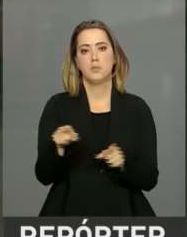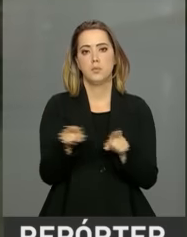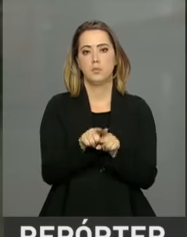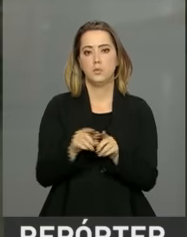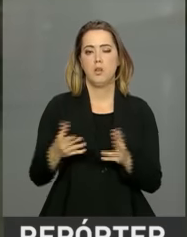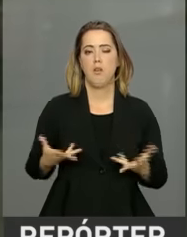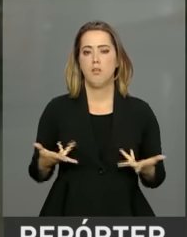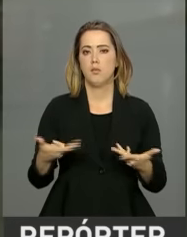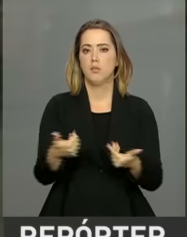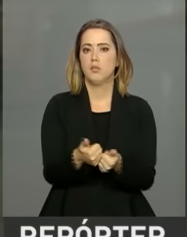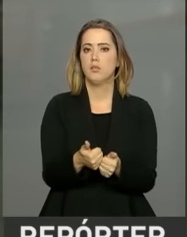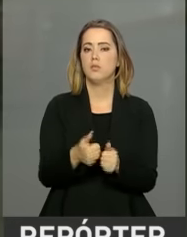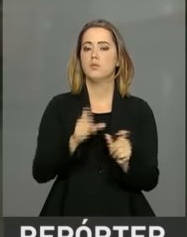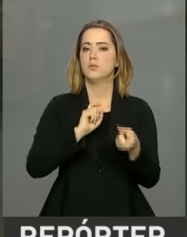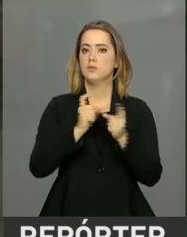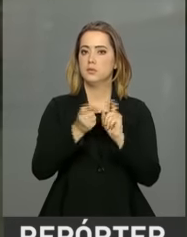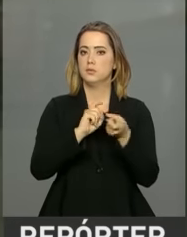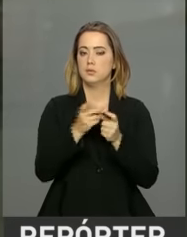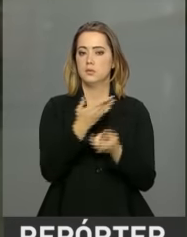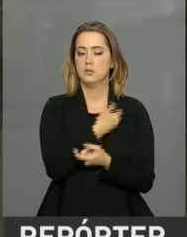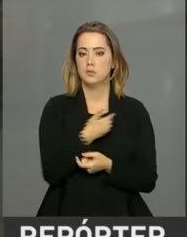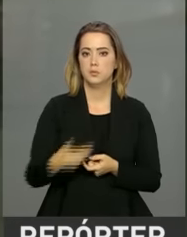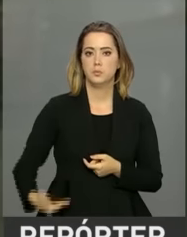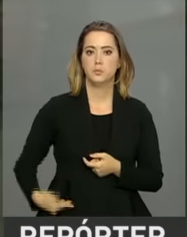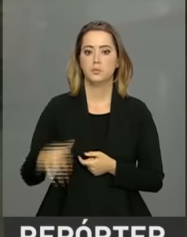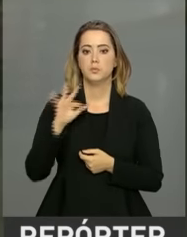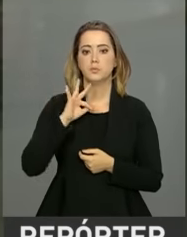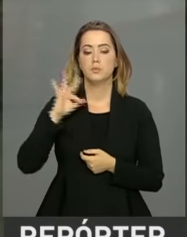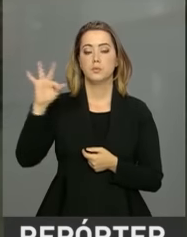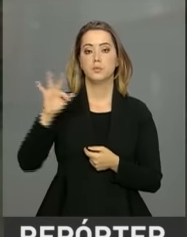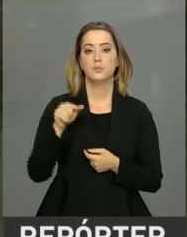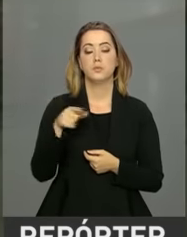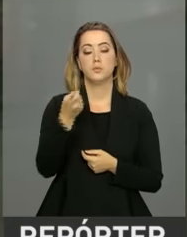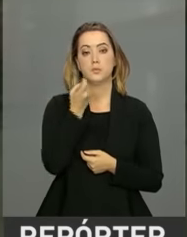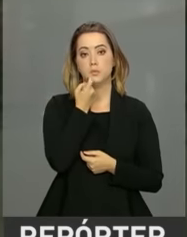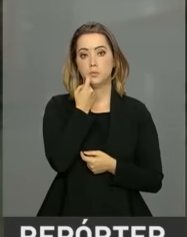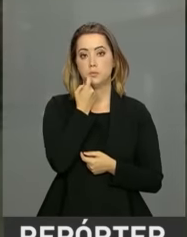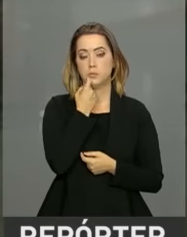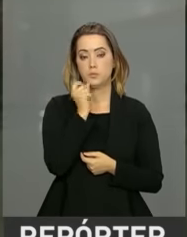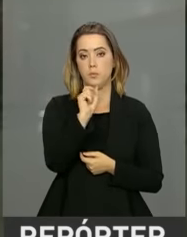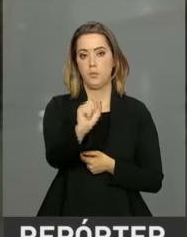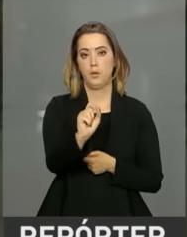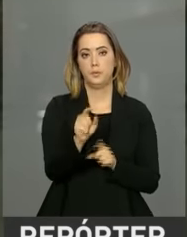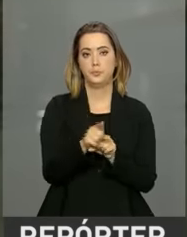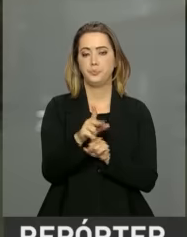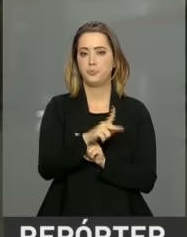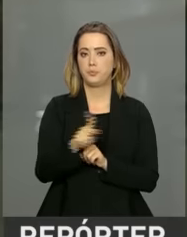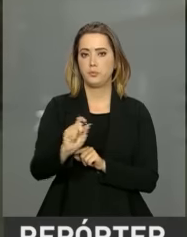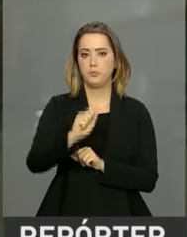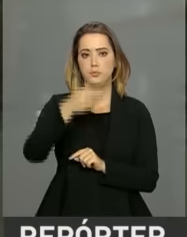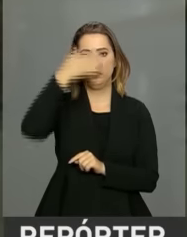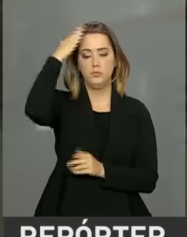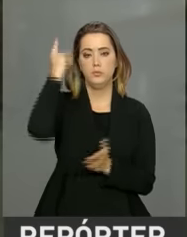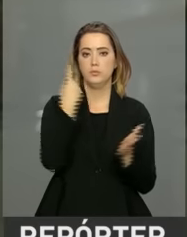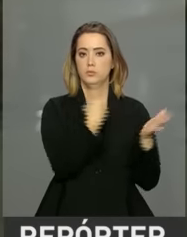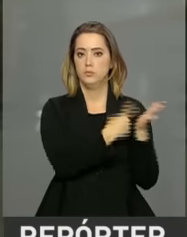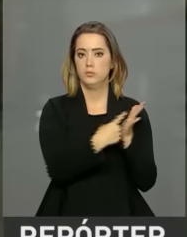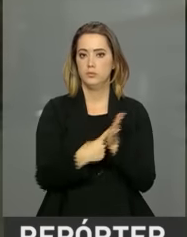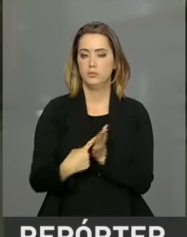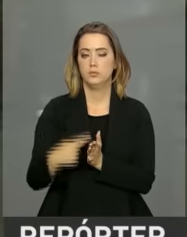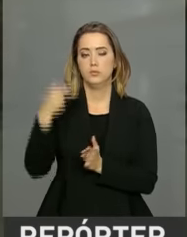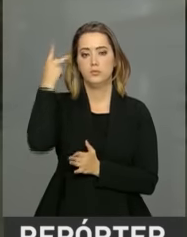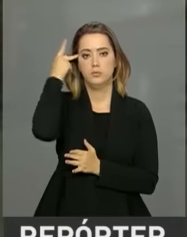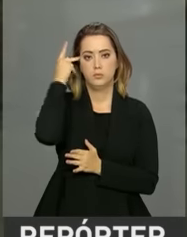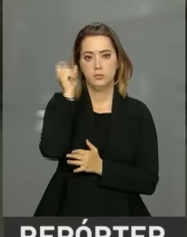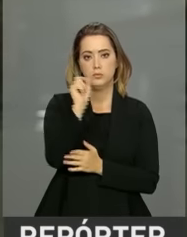eficiência da administração pública federal nesta sexta-feira o presidente Michel Temer cumpriu agenda na cidade de São